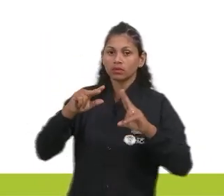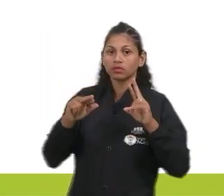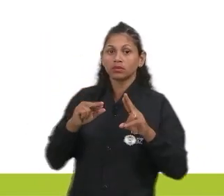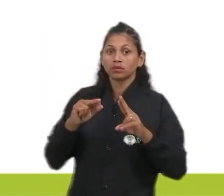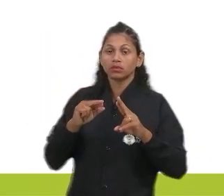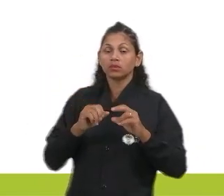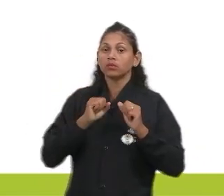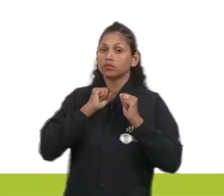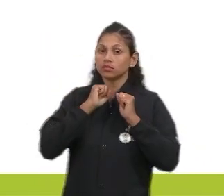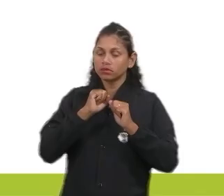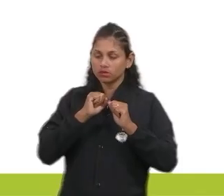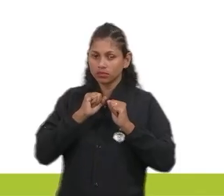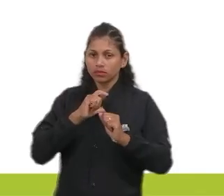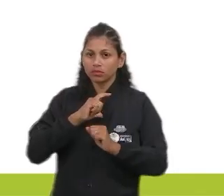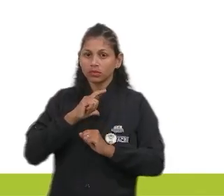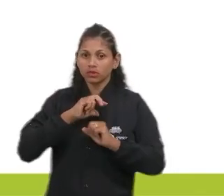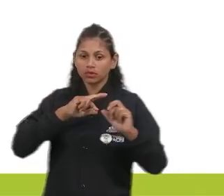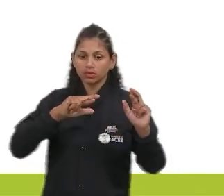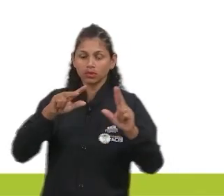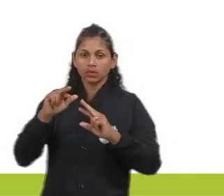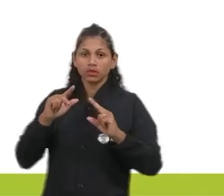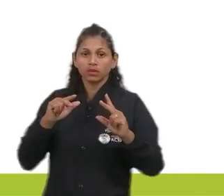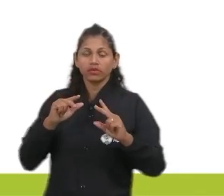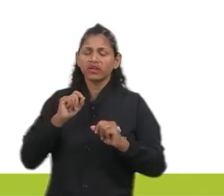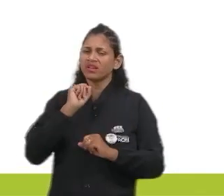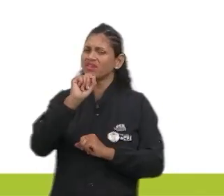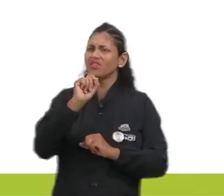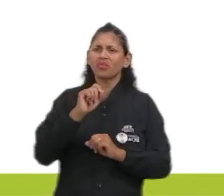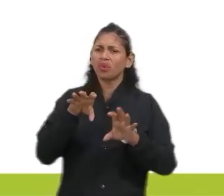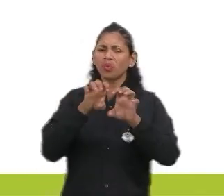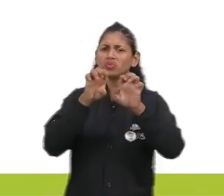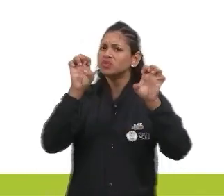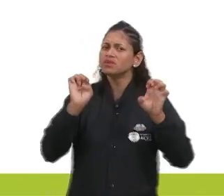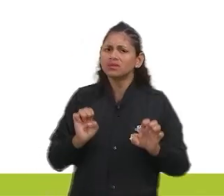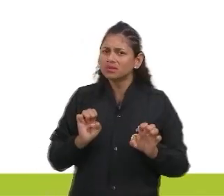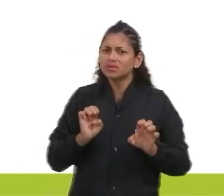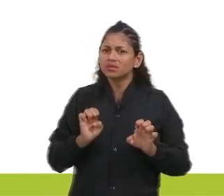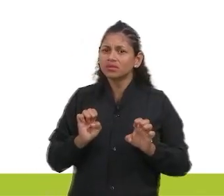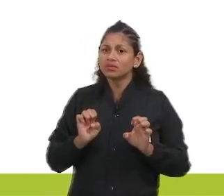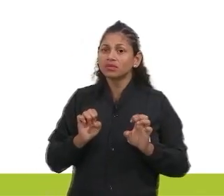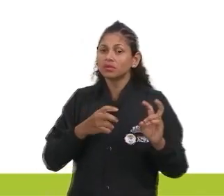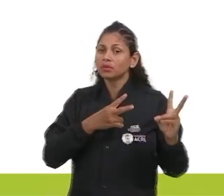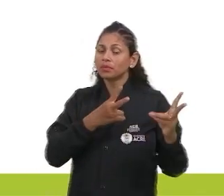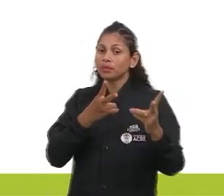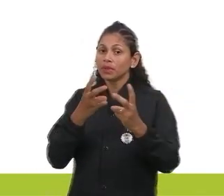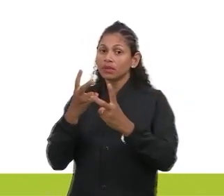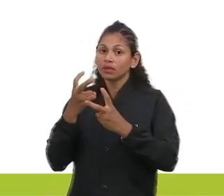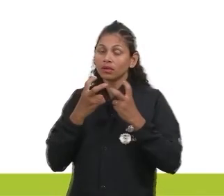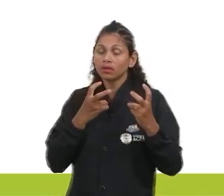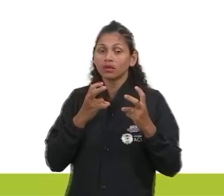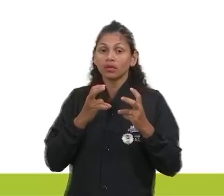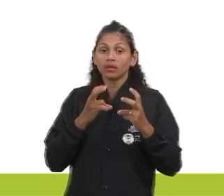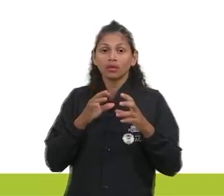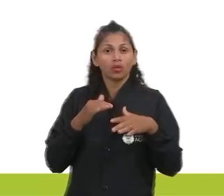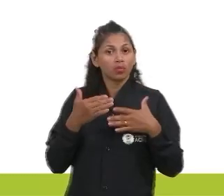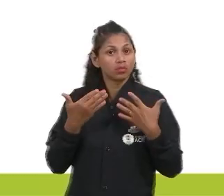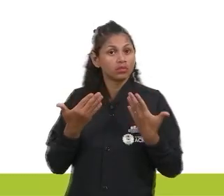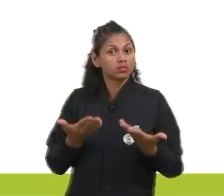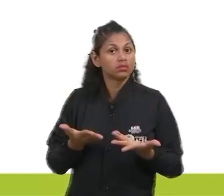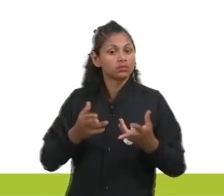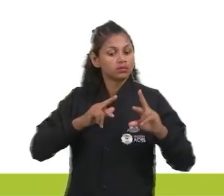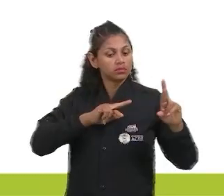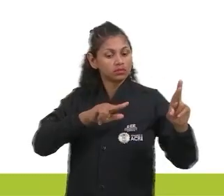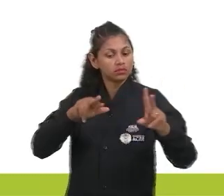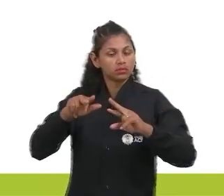operária possuem diferença na. Então, você conseguiu observar aí qual é a diferença de